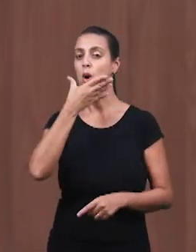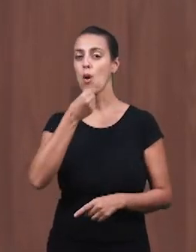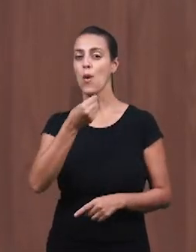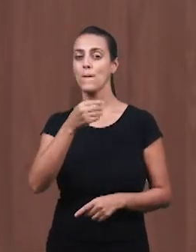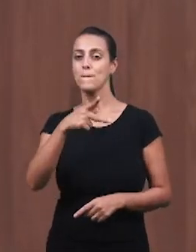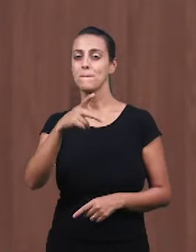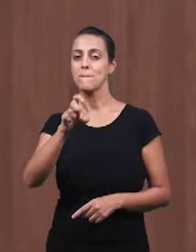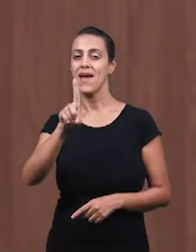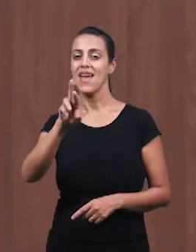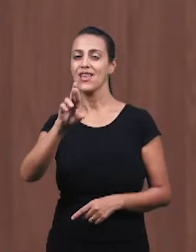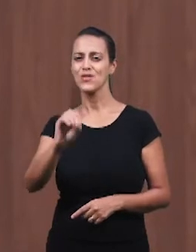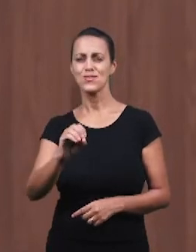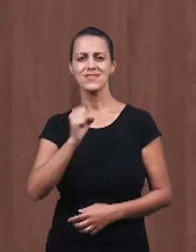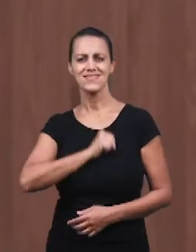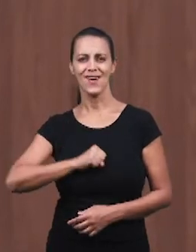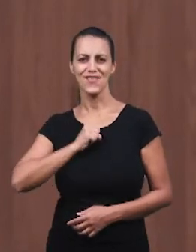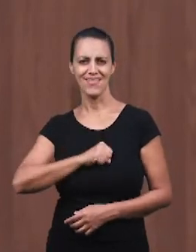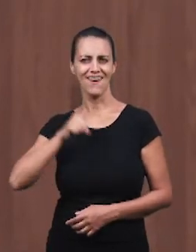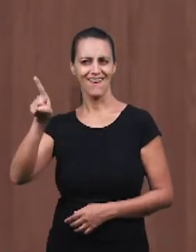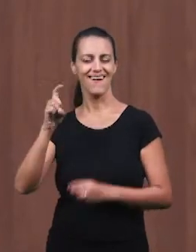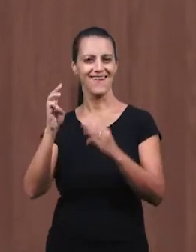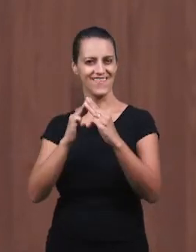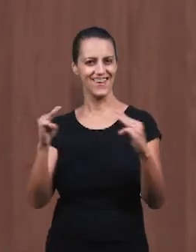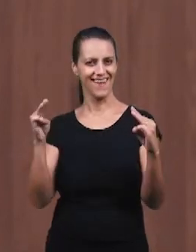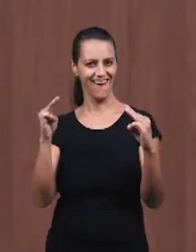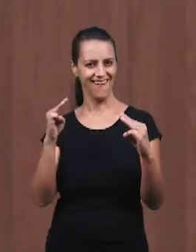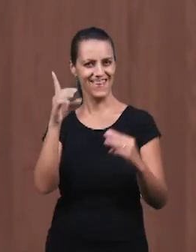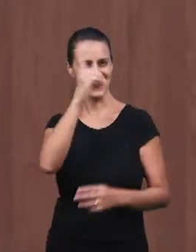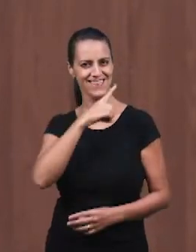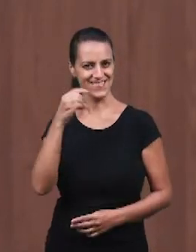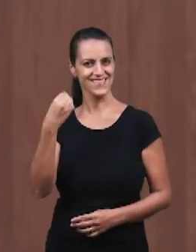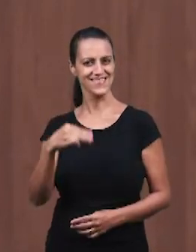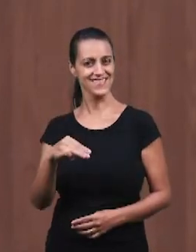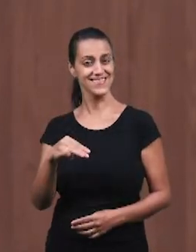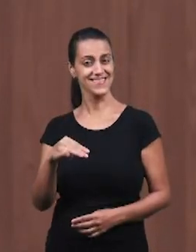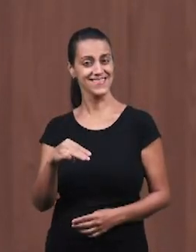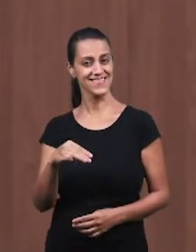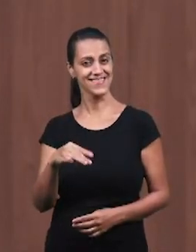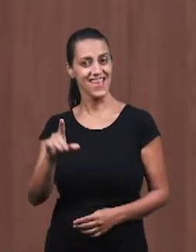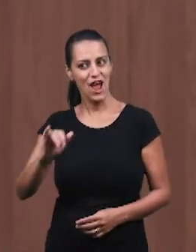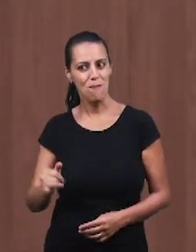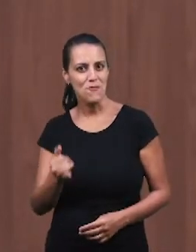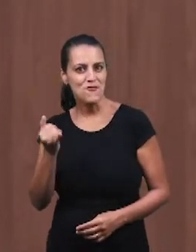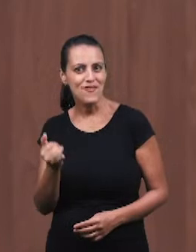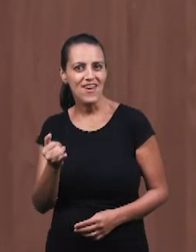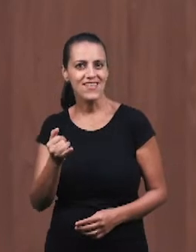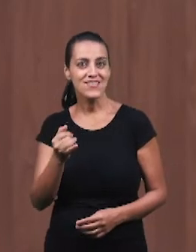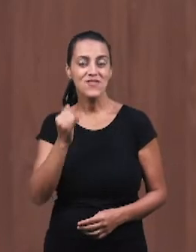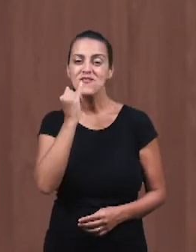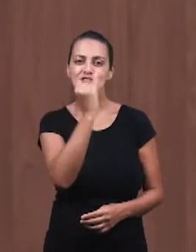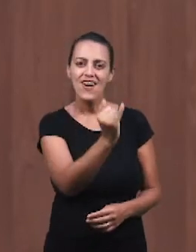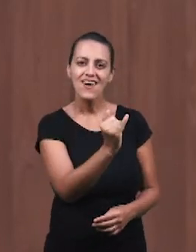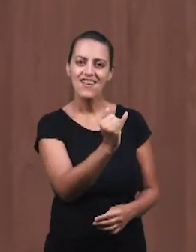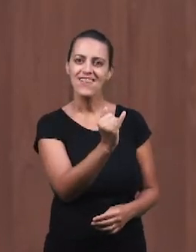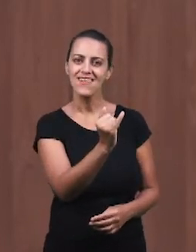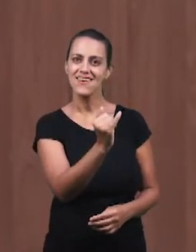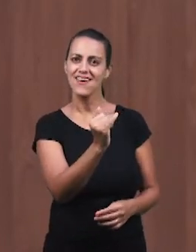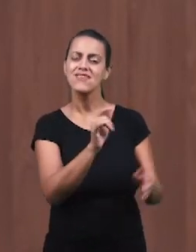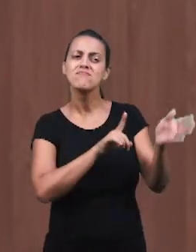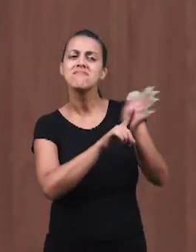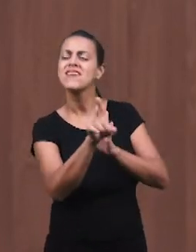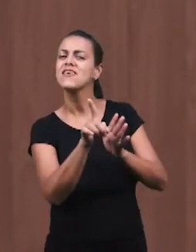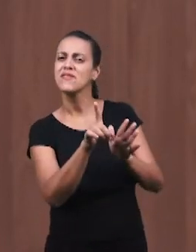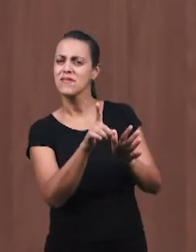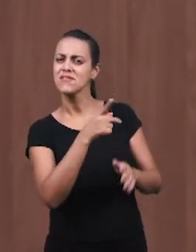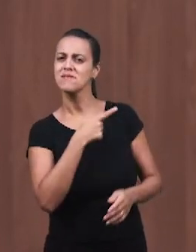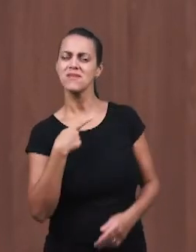Pedro. Pedro sentiu saudades do Manaim de Domingos Martins. Então, na resposta dele, ele aproveitou para dirigir